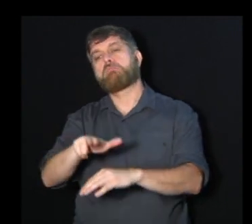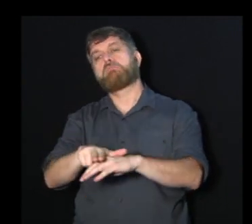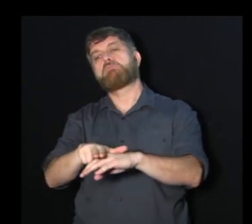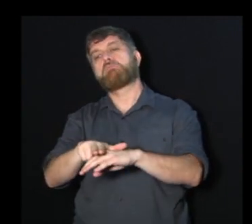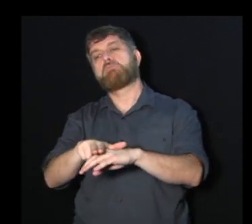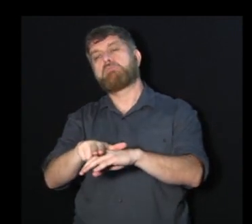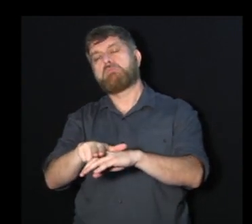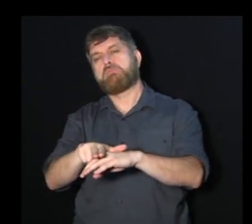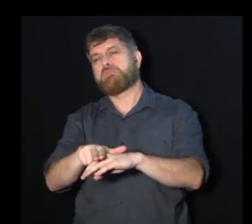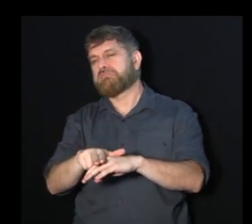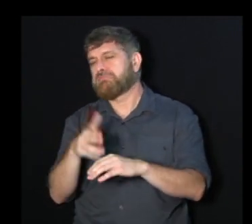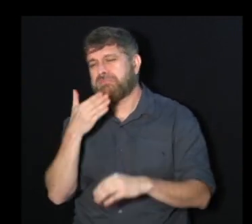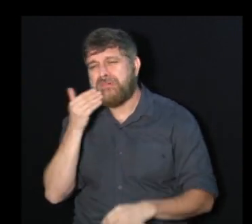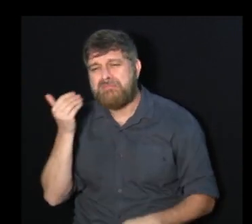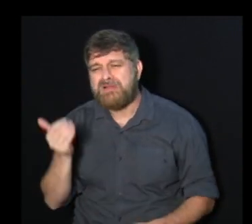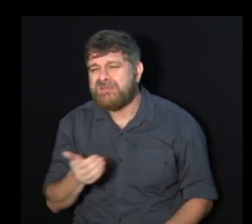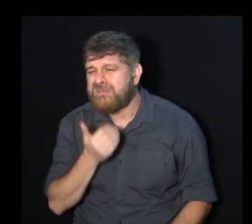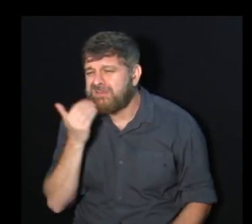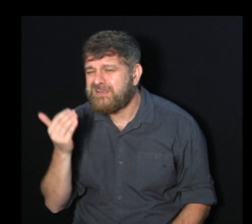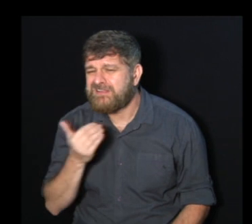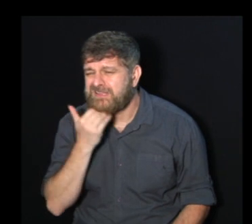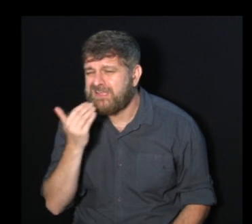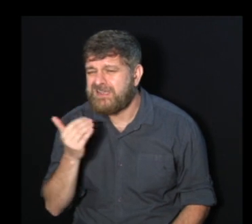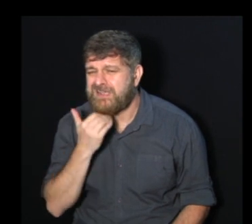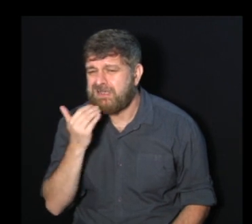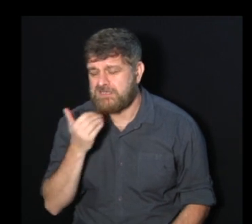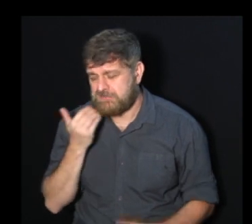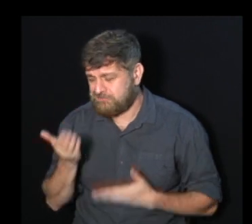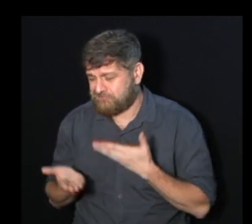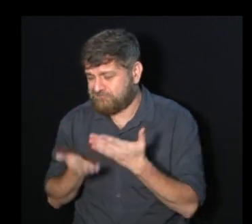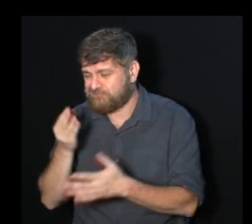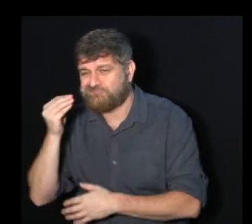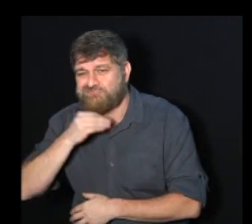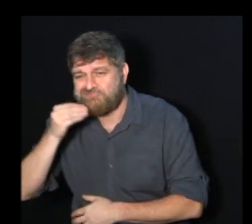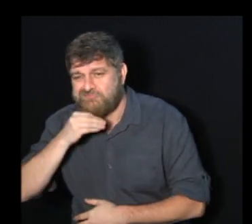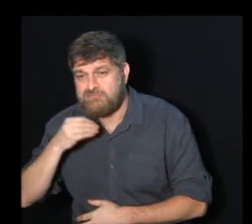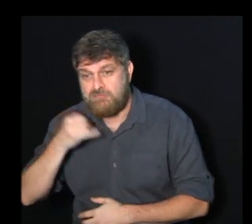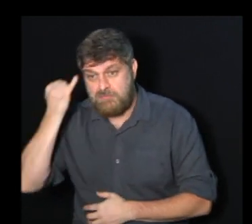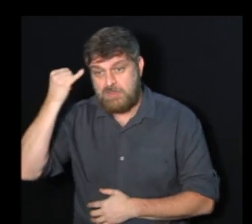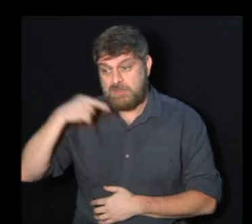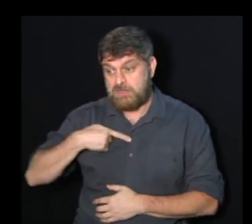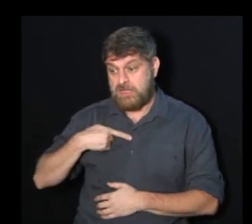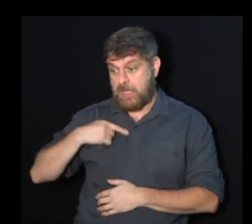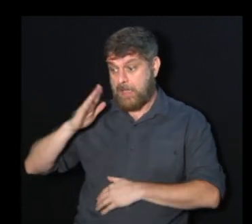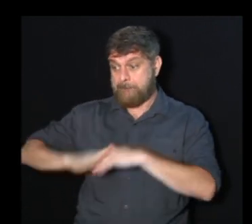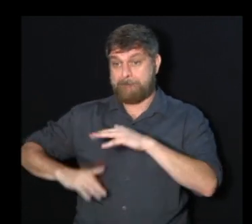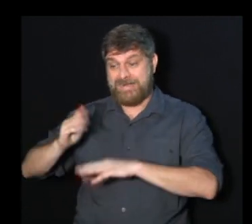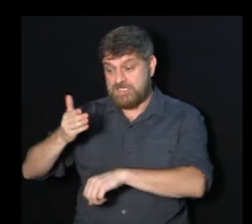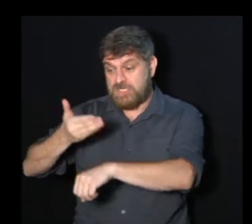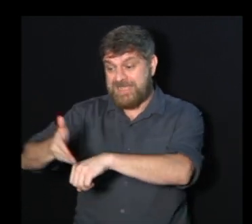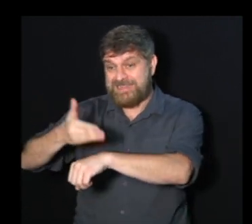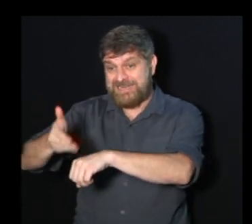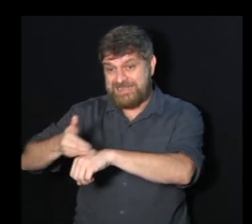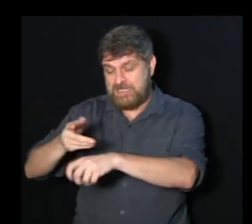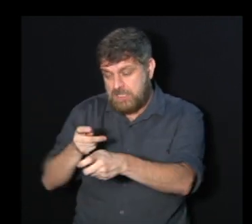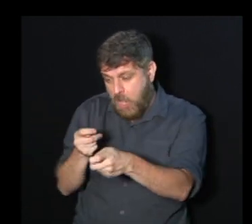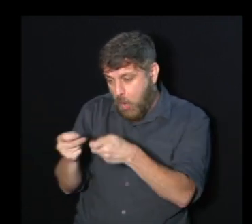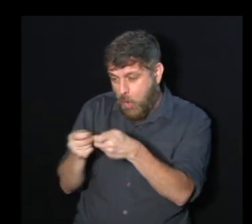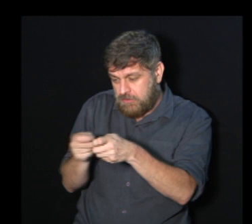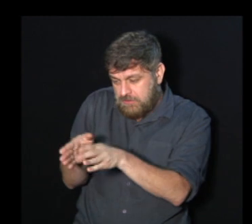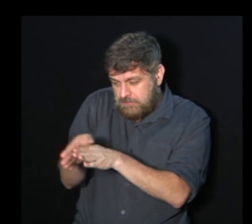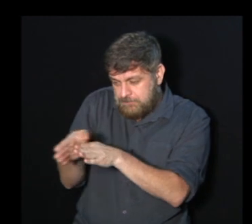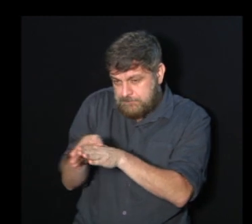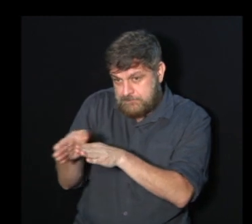vai ter melhora nenhuma em relação ao tratamento. Tá? Então, a ideia é atividade física controlada para esse